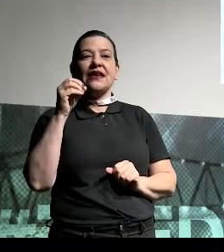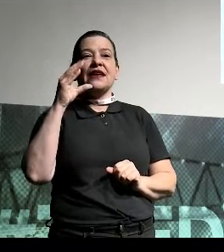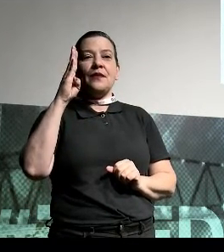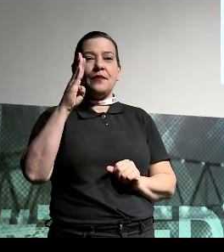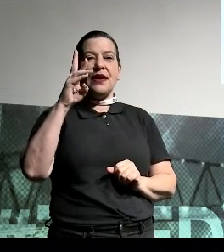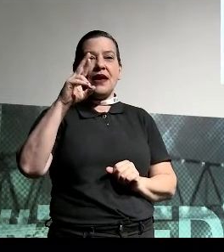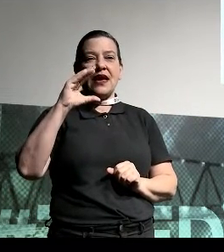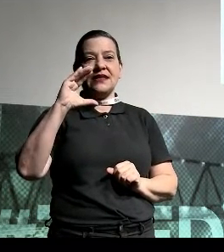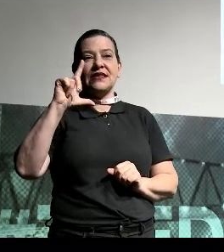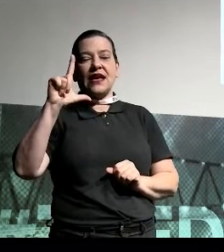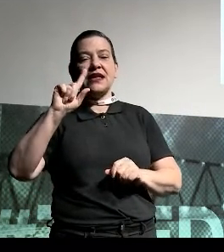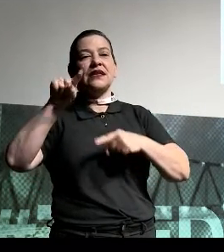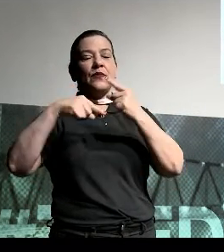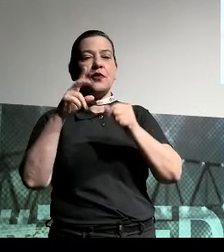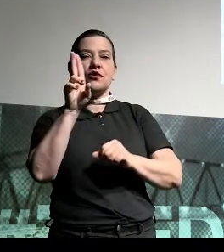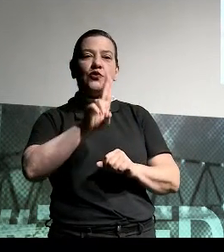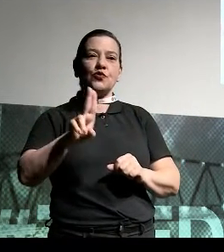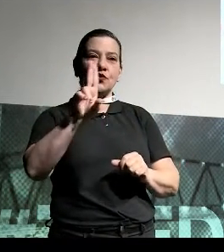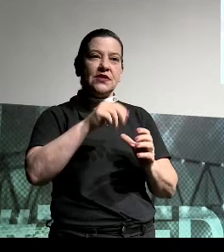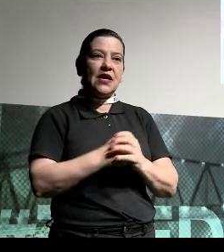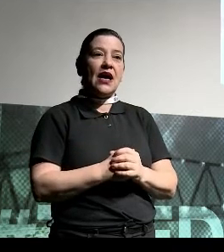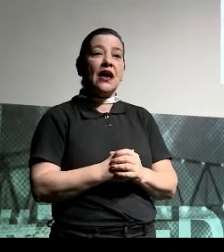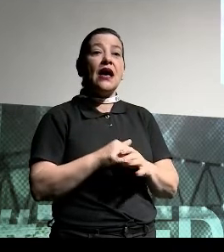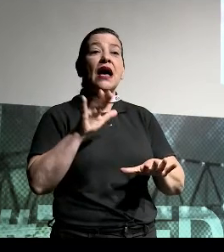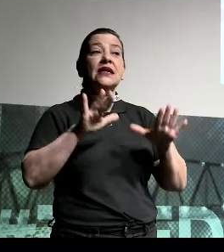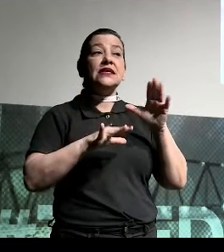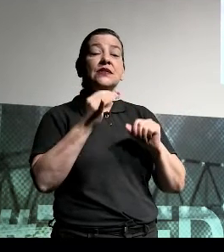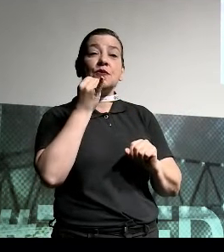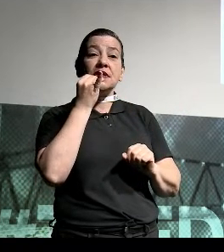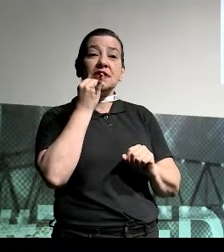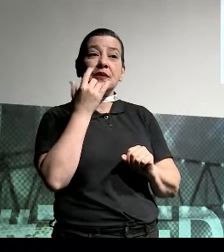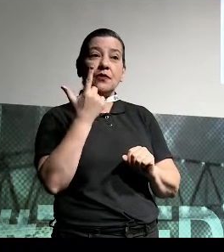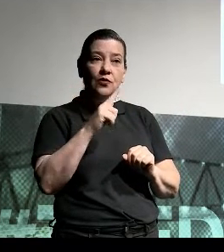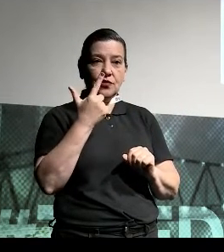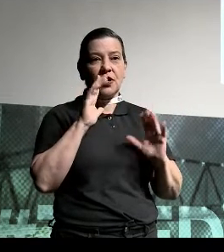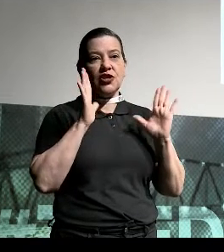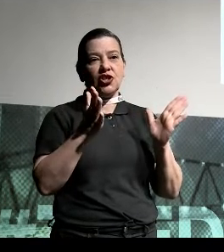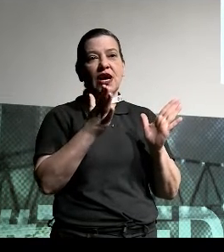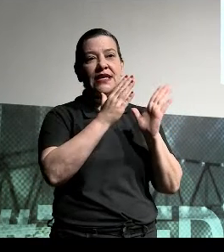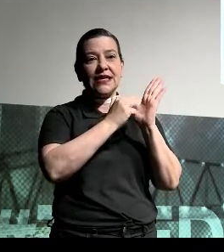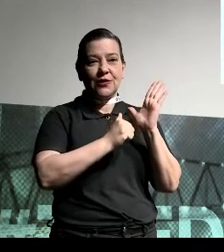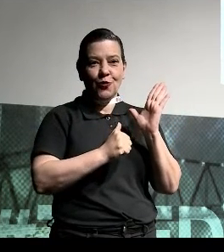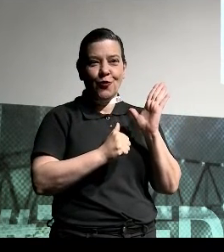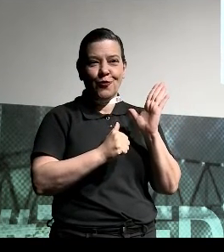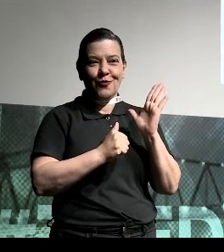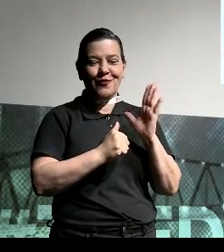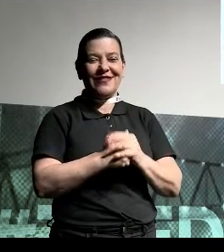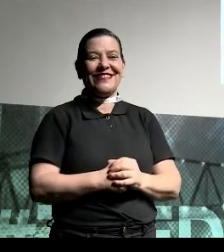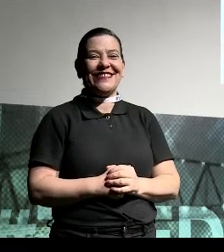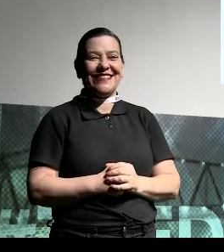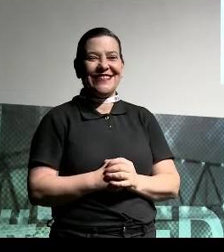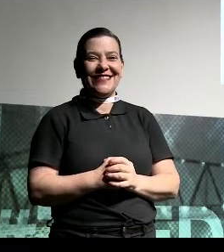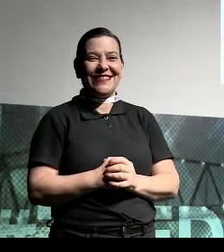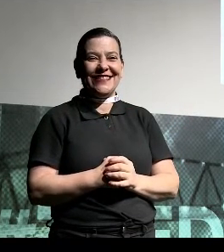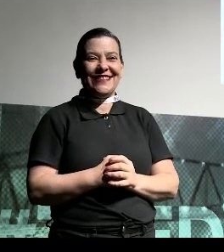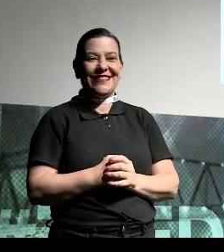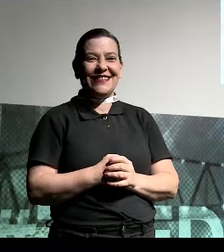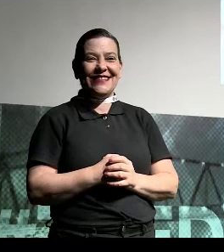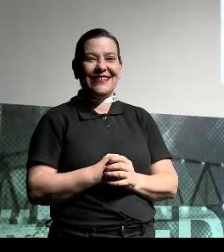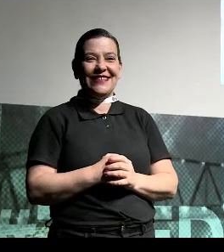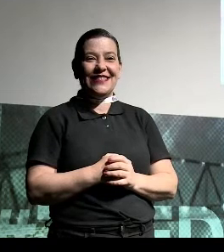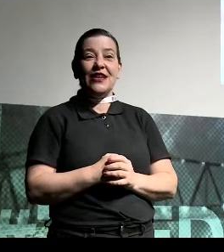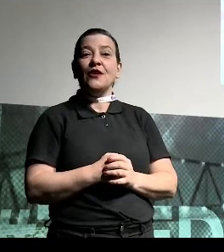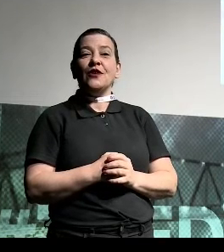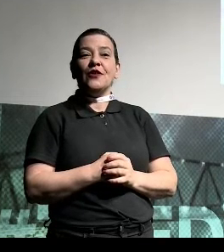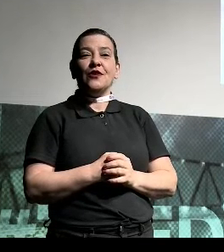qualquer lugar, etc. Caso não esteja ainda, porque provavelmente alguém resgatou. Então, basicamente, o que é esse site? Né? O que